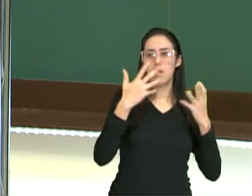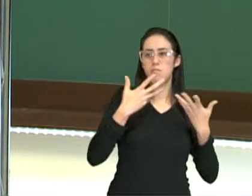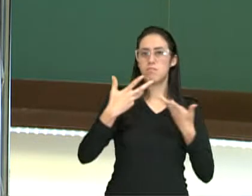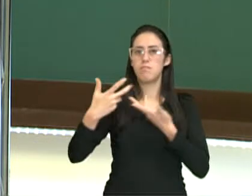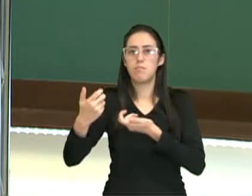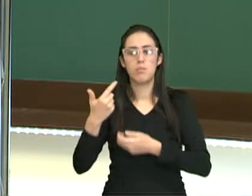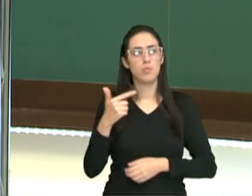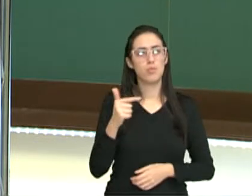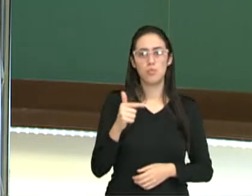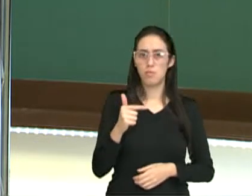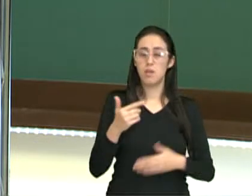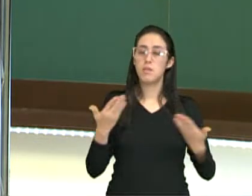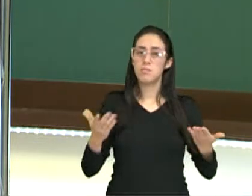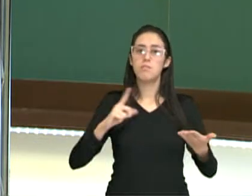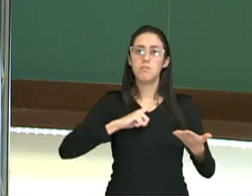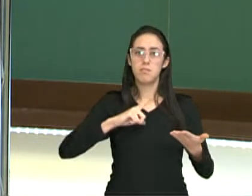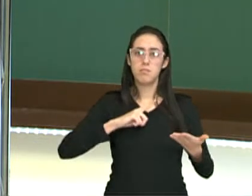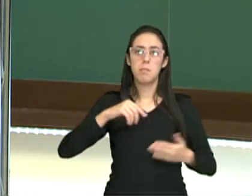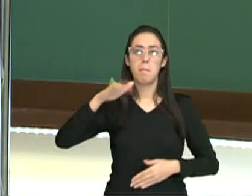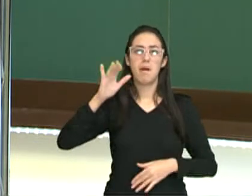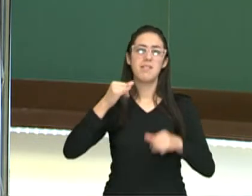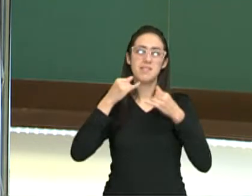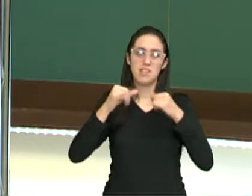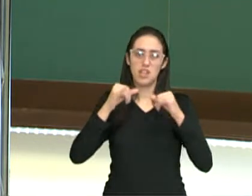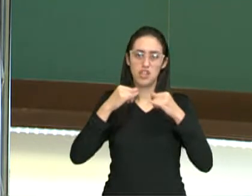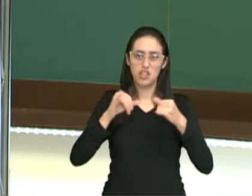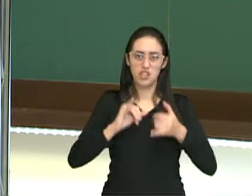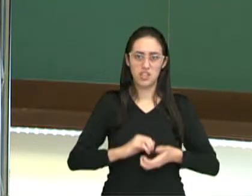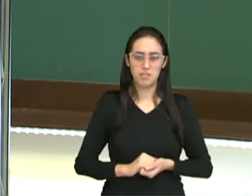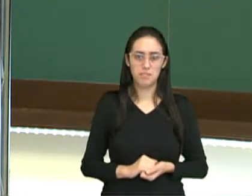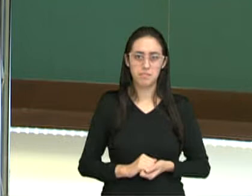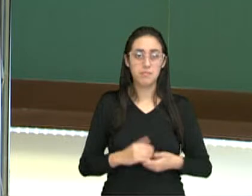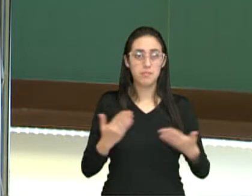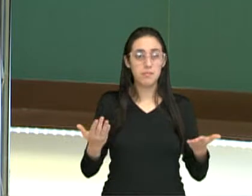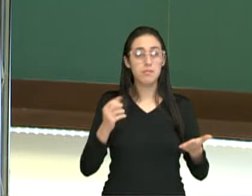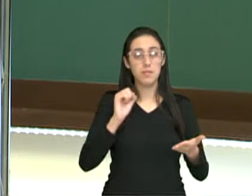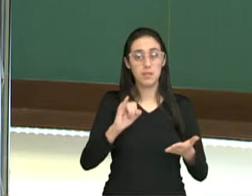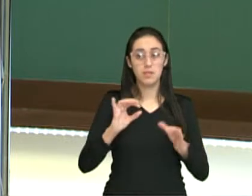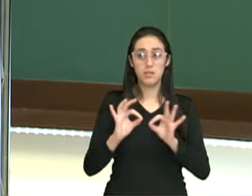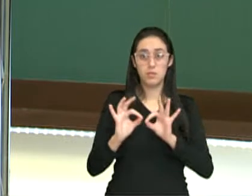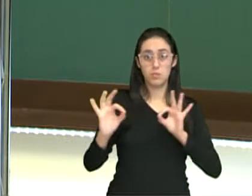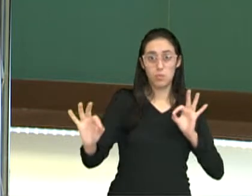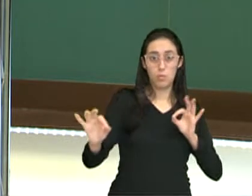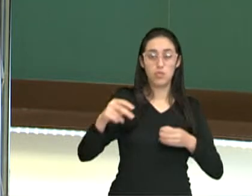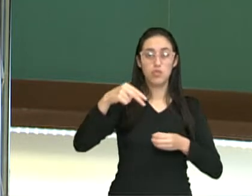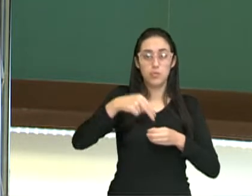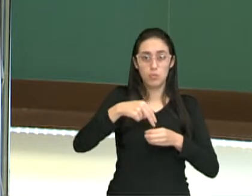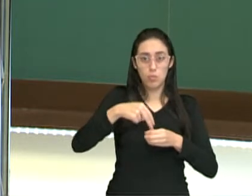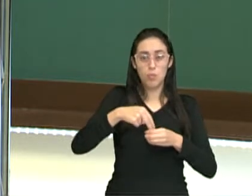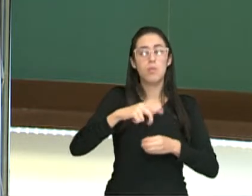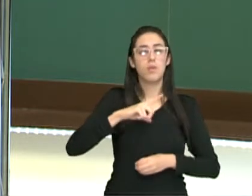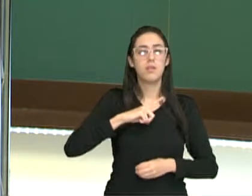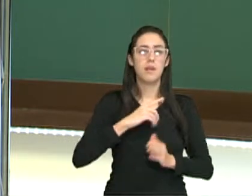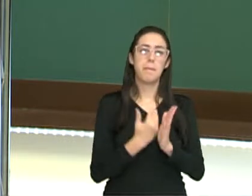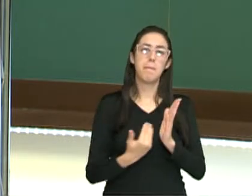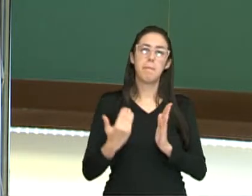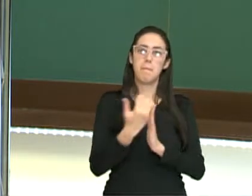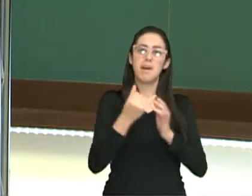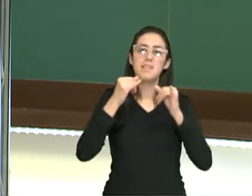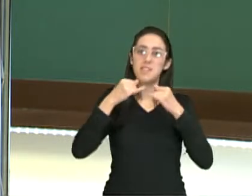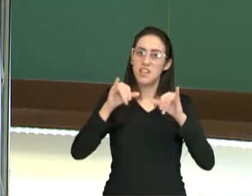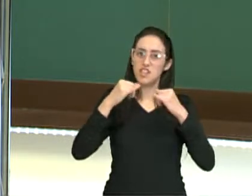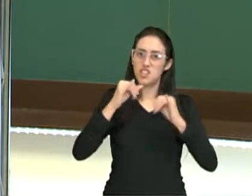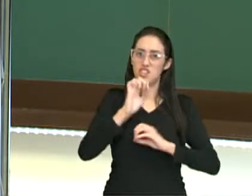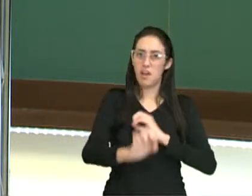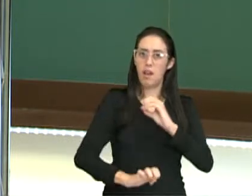logo ele vai ter mais mobilidade e mais energia. Então, quanto mais distante do núcleo, maior é a energia do elétron. Gravem bem